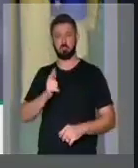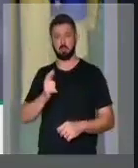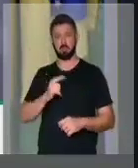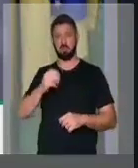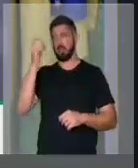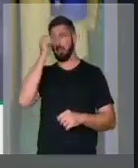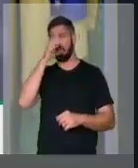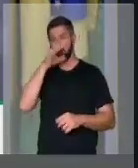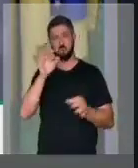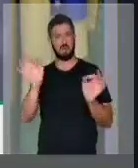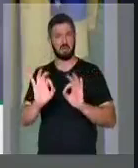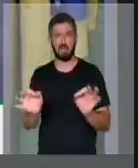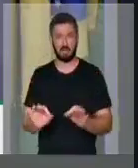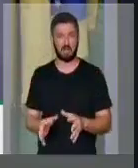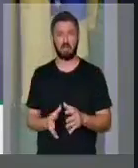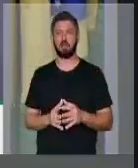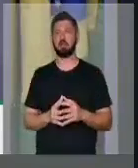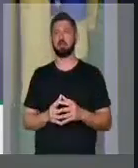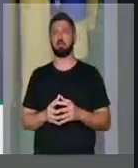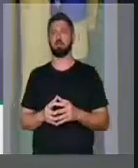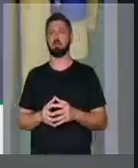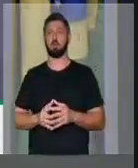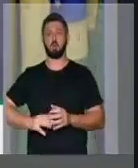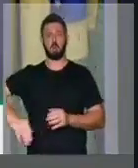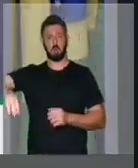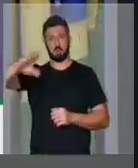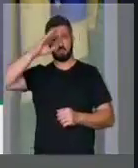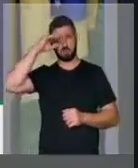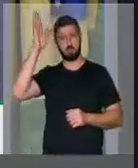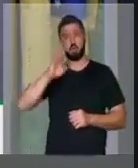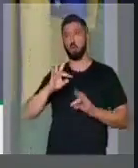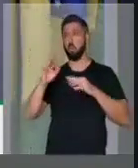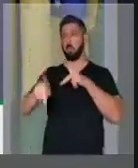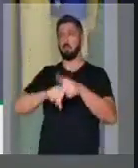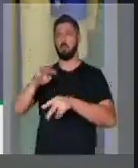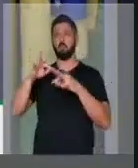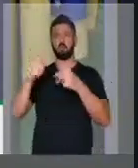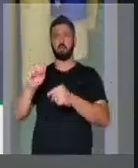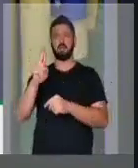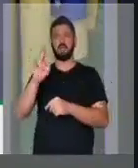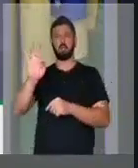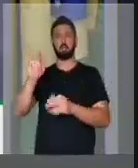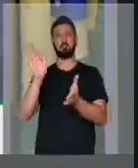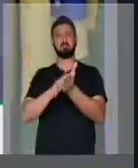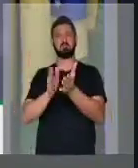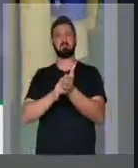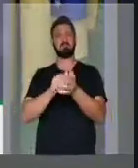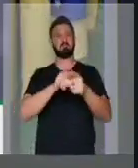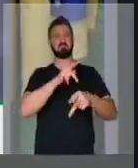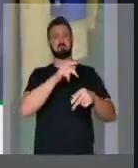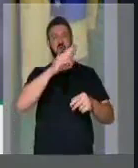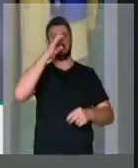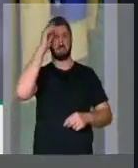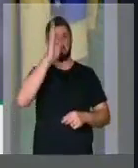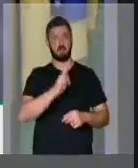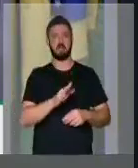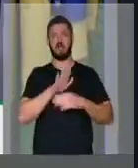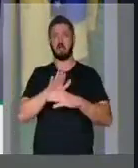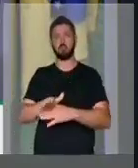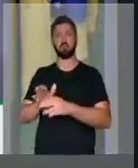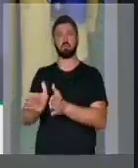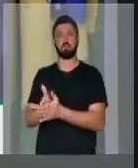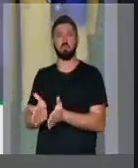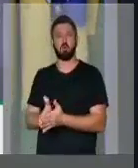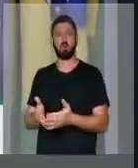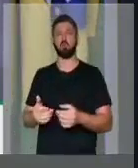qualquer natureza, Forças Armadas aplaudidas pelo povo do Haiti, pessoas camadas mais pobres,